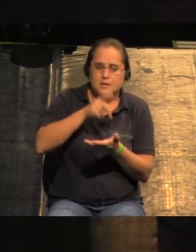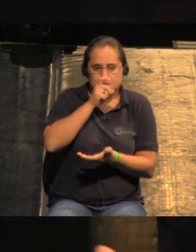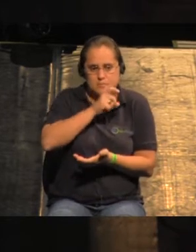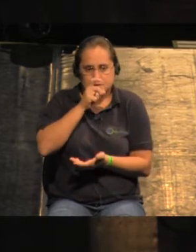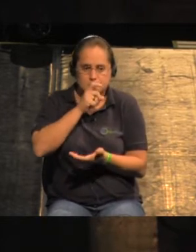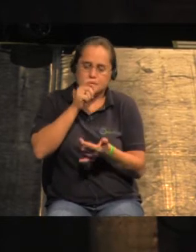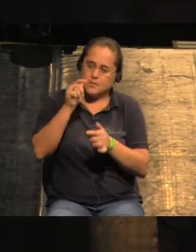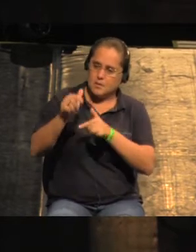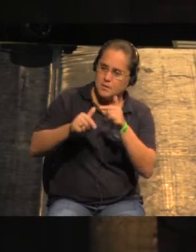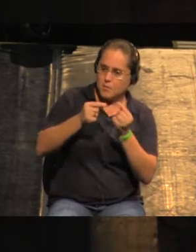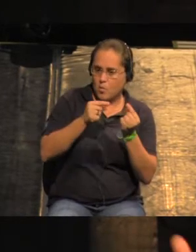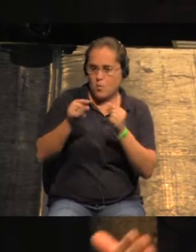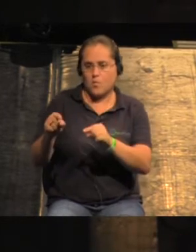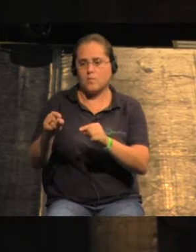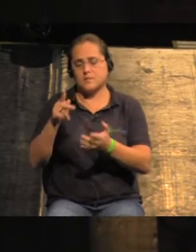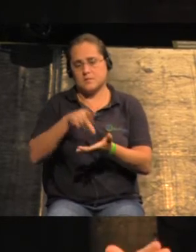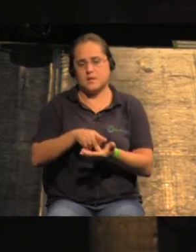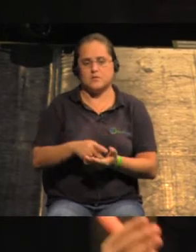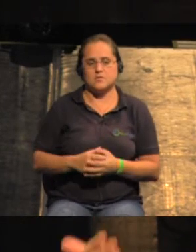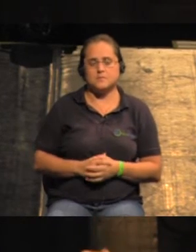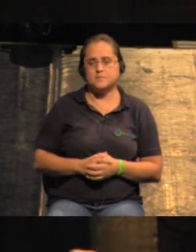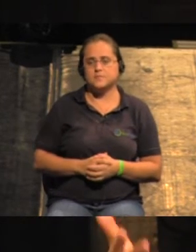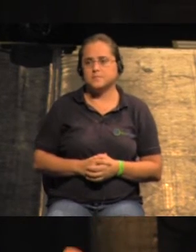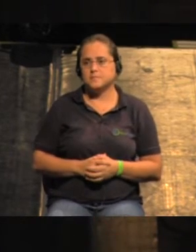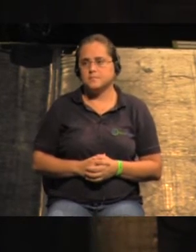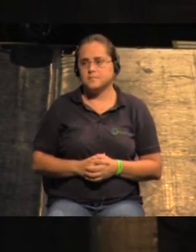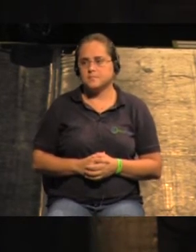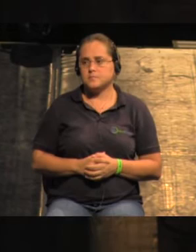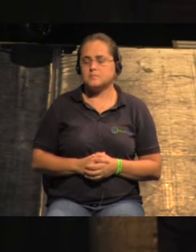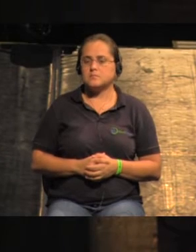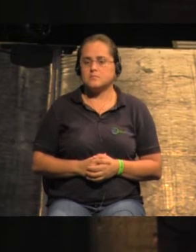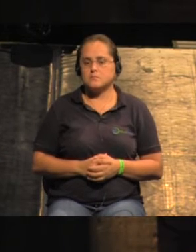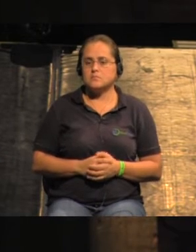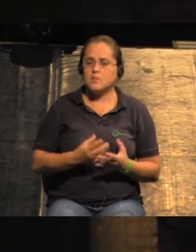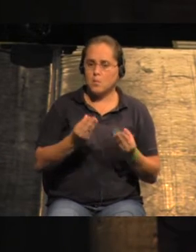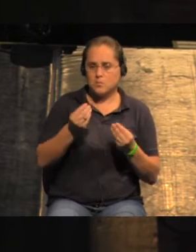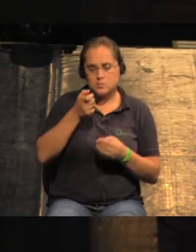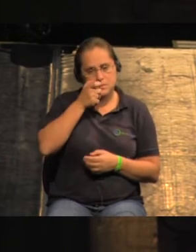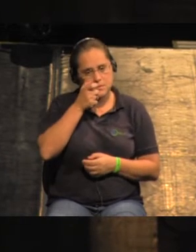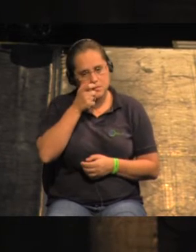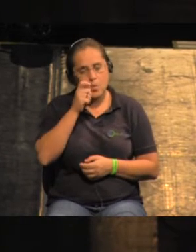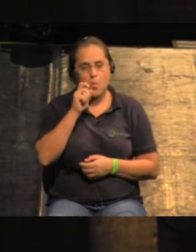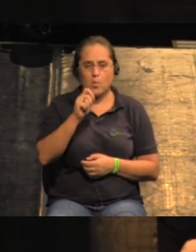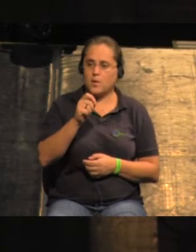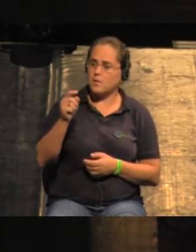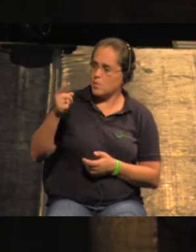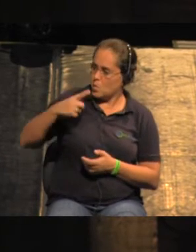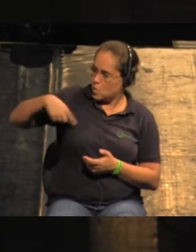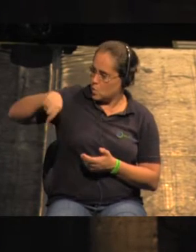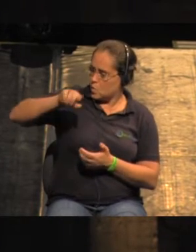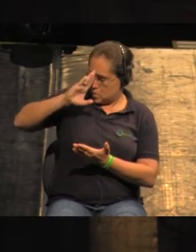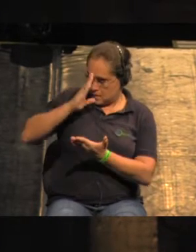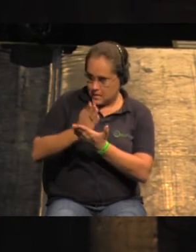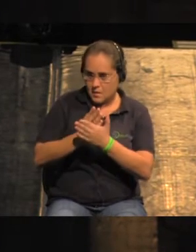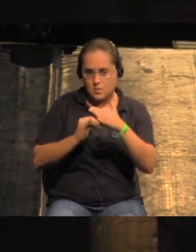desconstruir eventuais mitos e para eventualmente trabalhar contra eventuais realidades, né? Agora, é muito